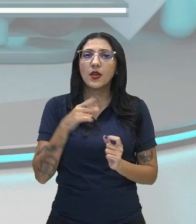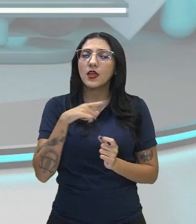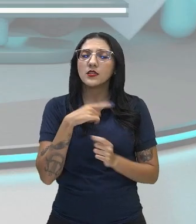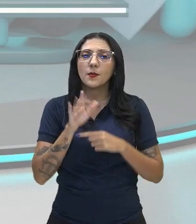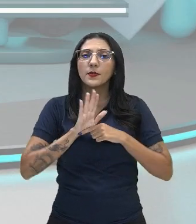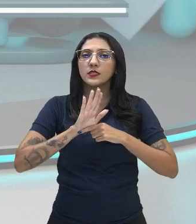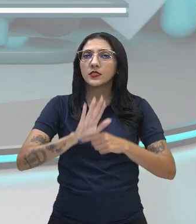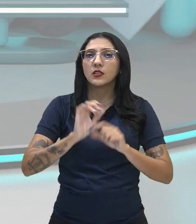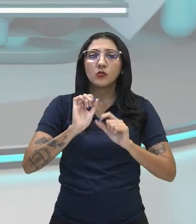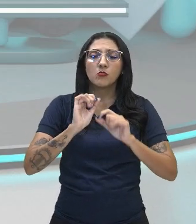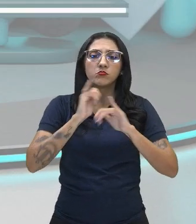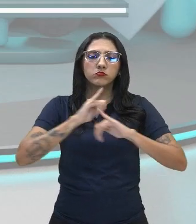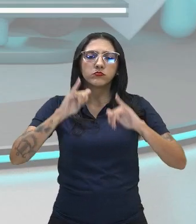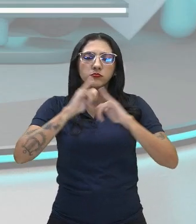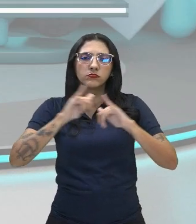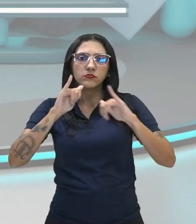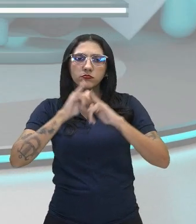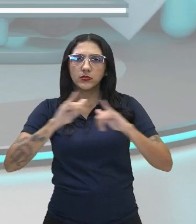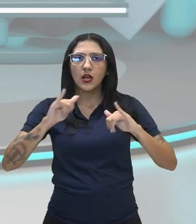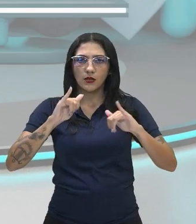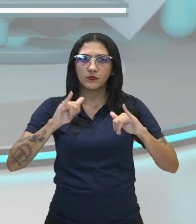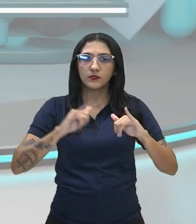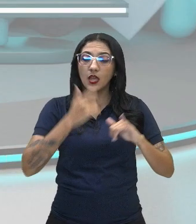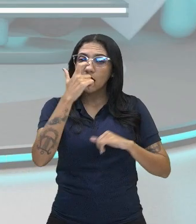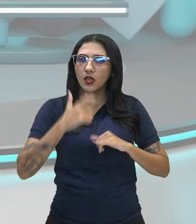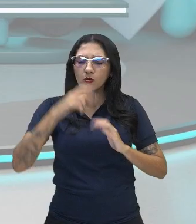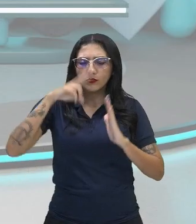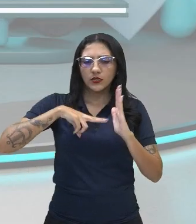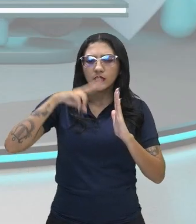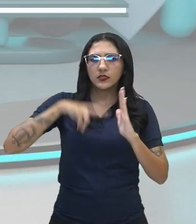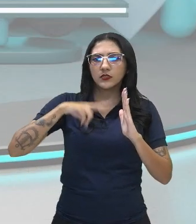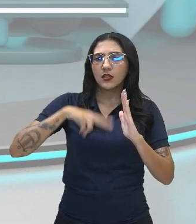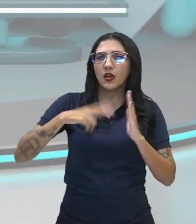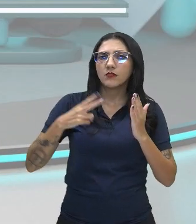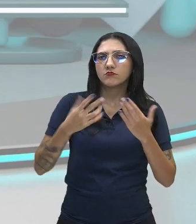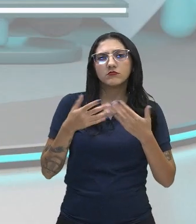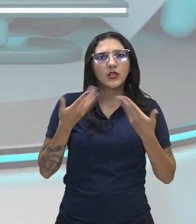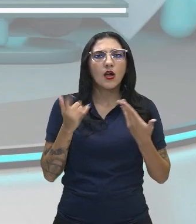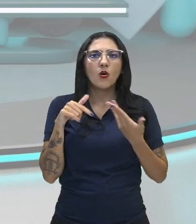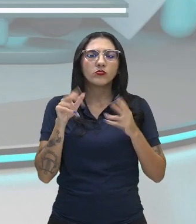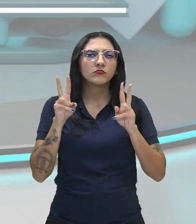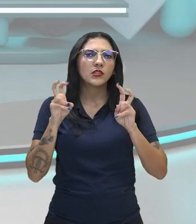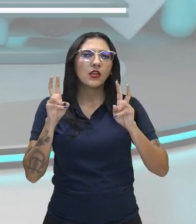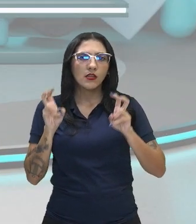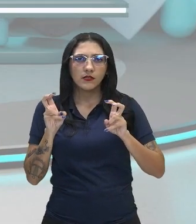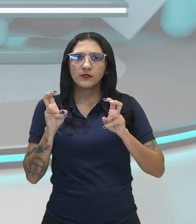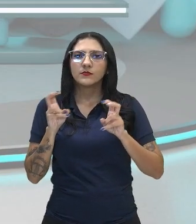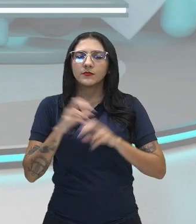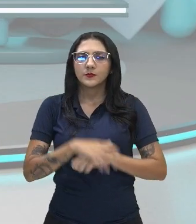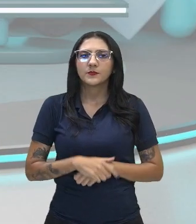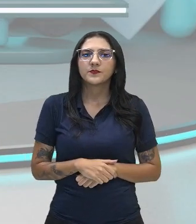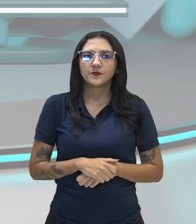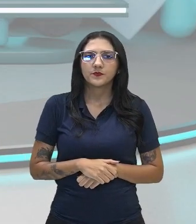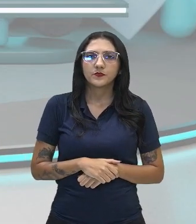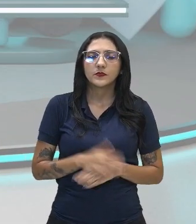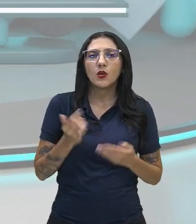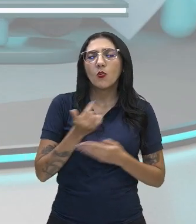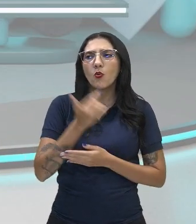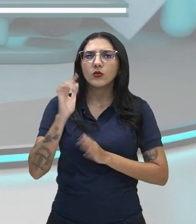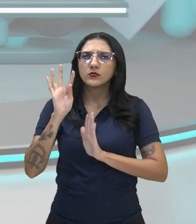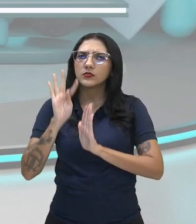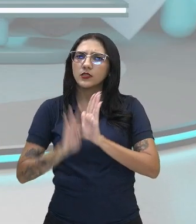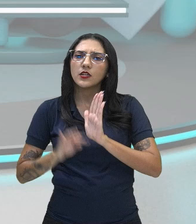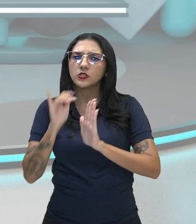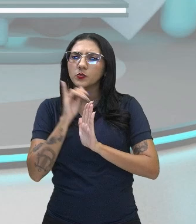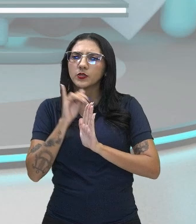objetiva informar o leitor sobre um determinado assunto. Enquanto um texto que é de